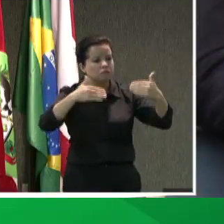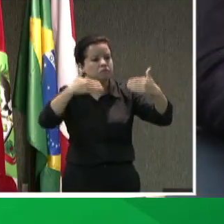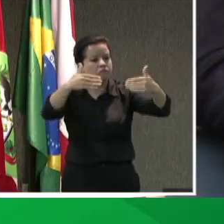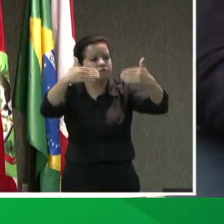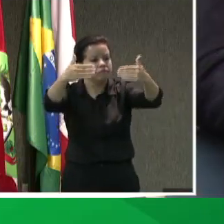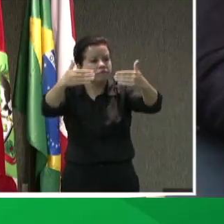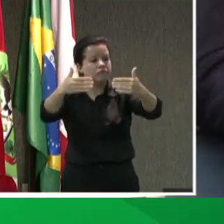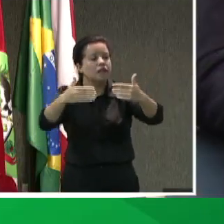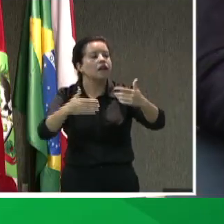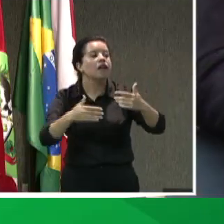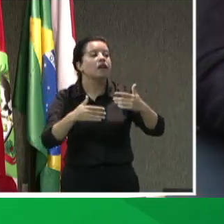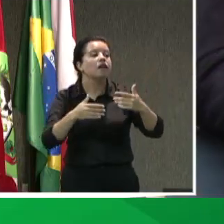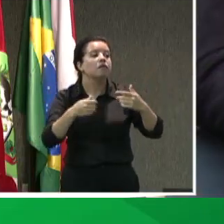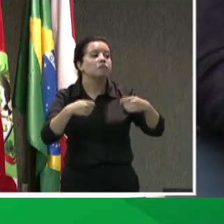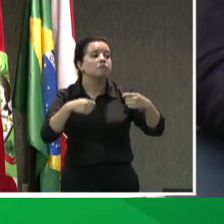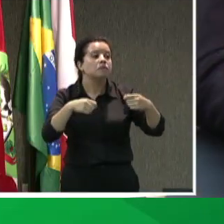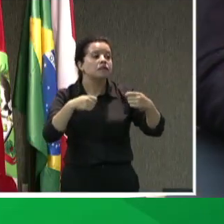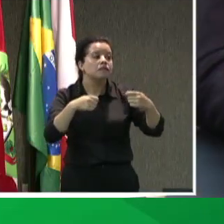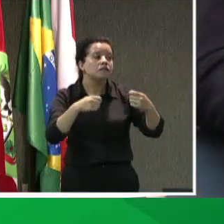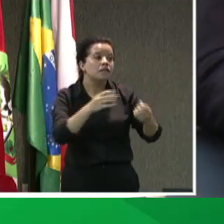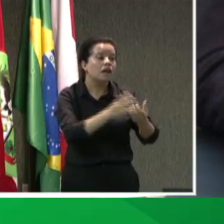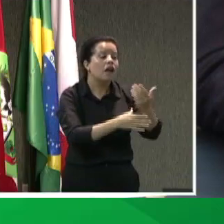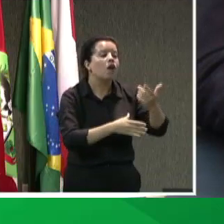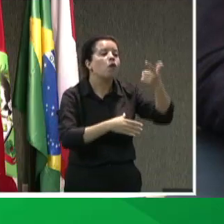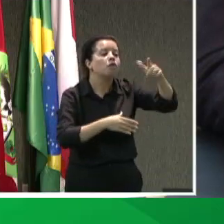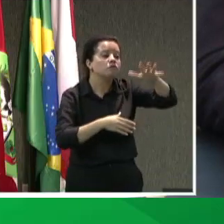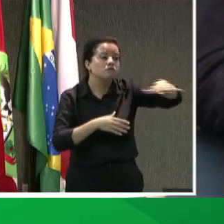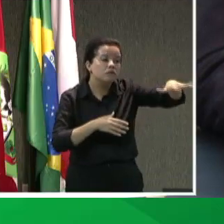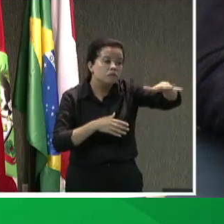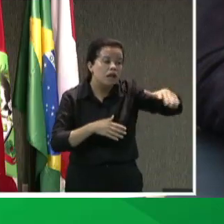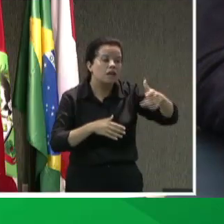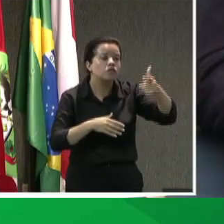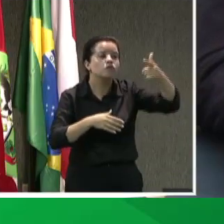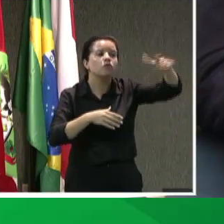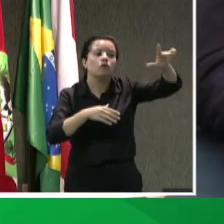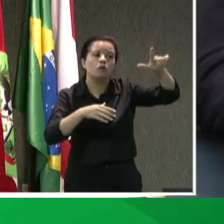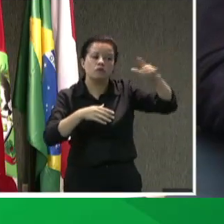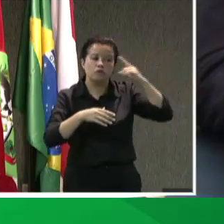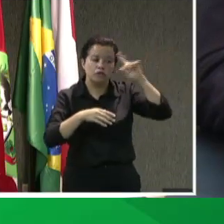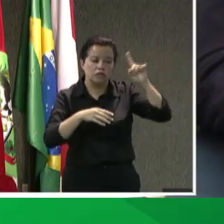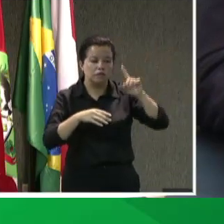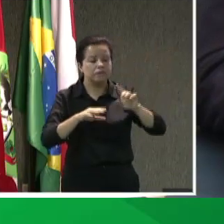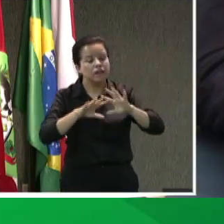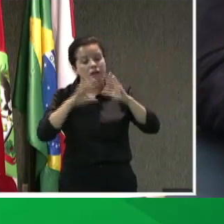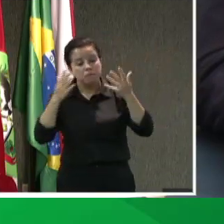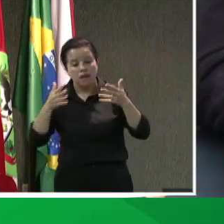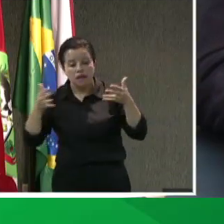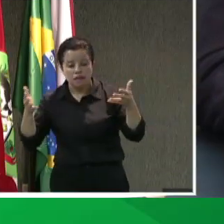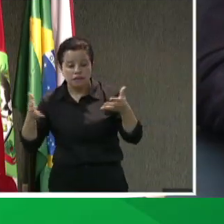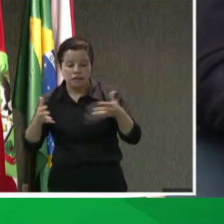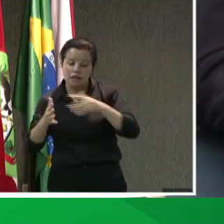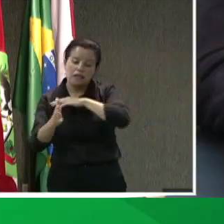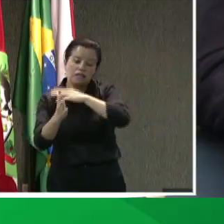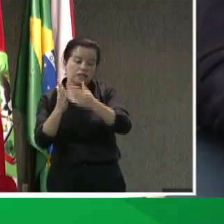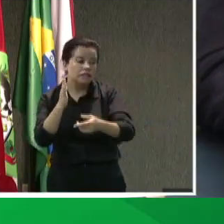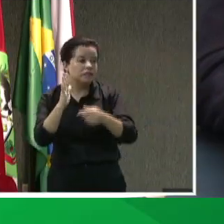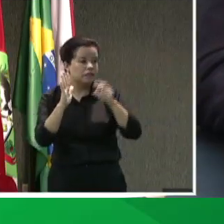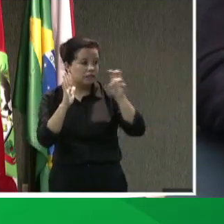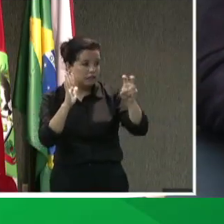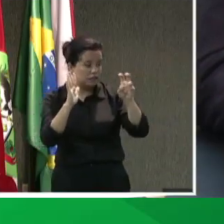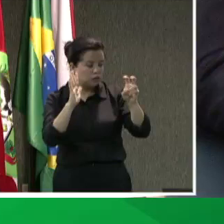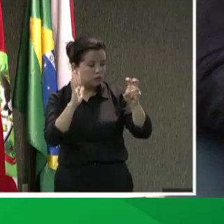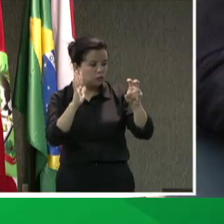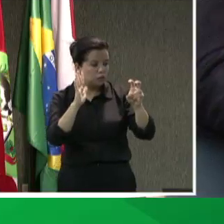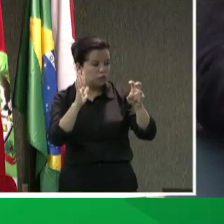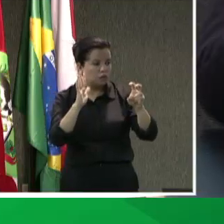outro espaço e é outra instância, né? Mas esse grupo aqui, esse coletivo de 5 pessoas,